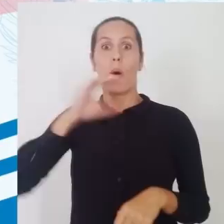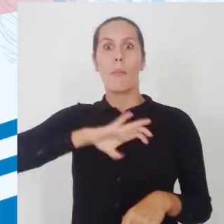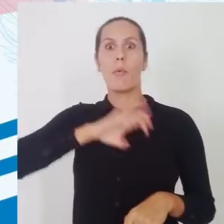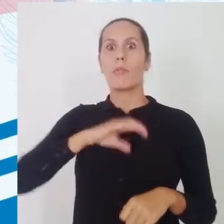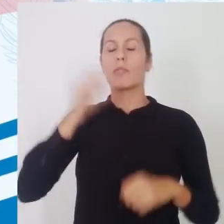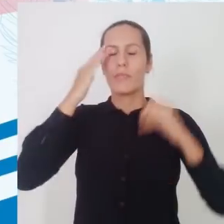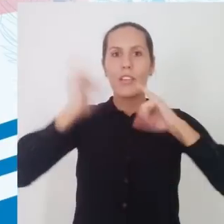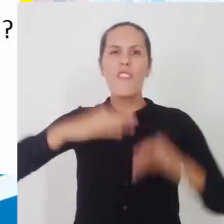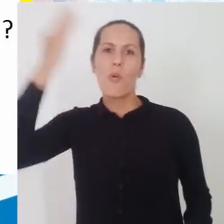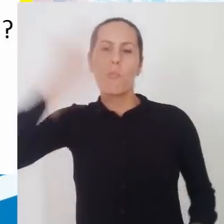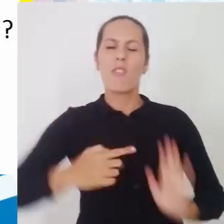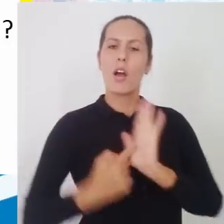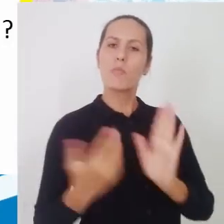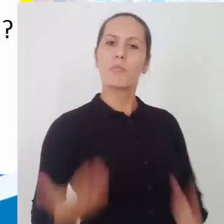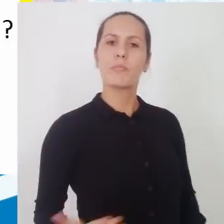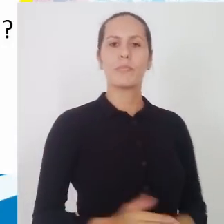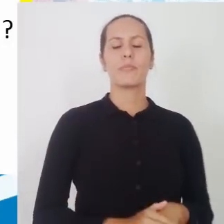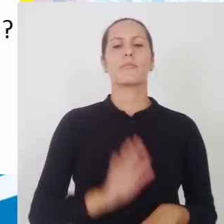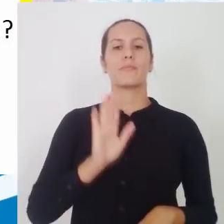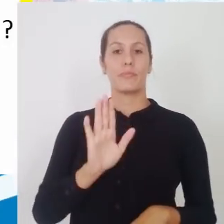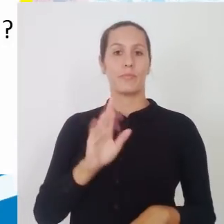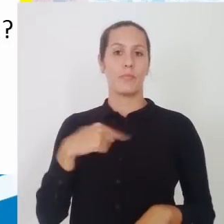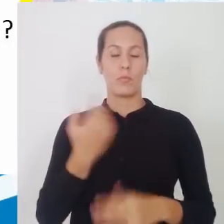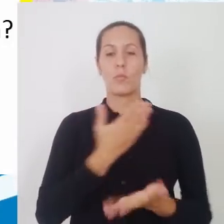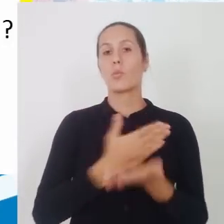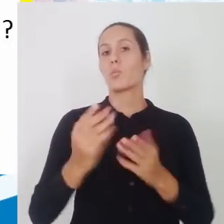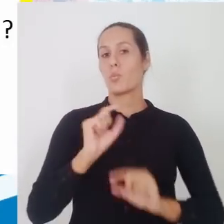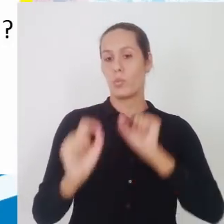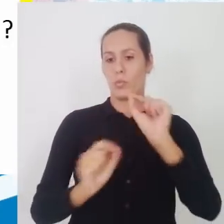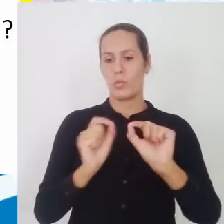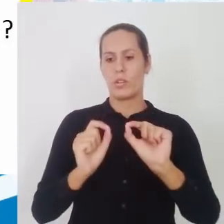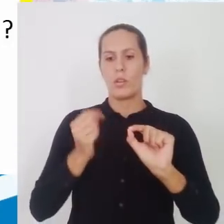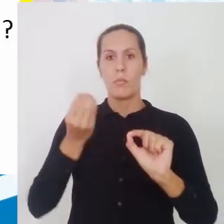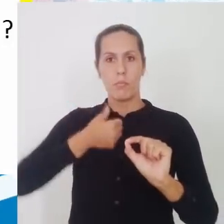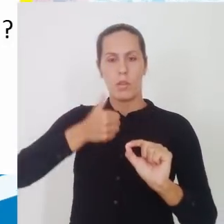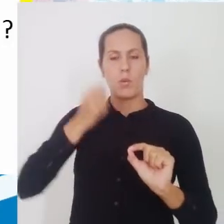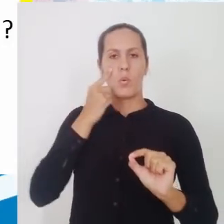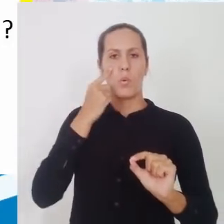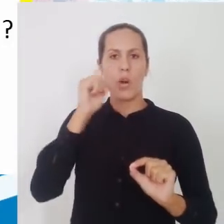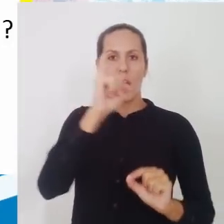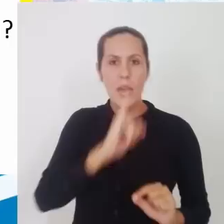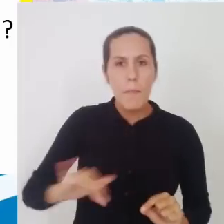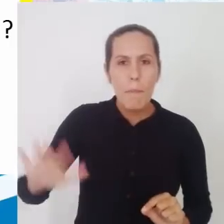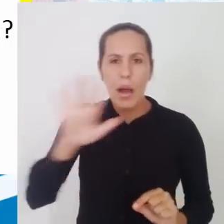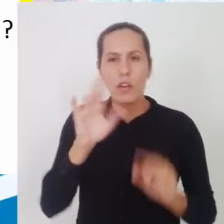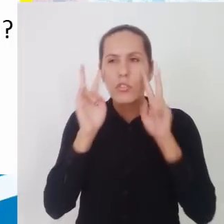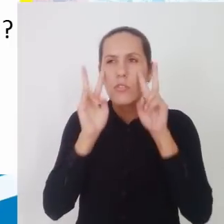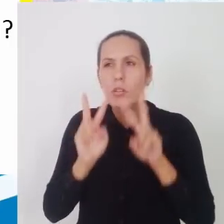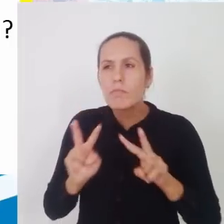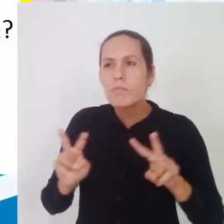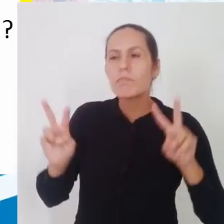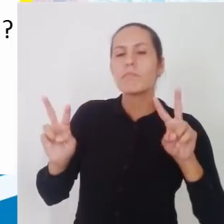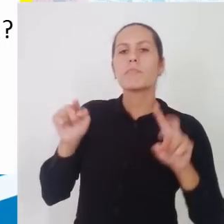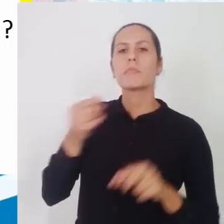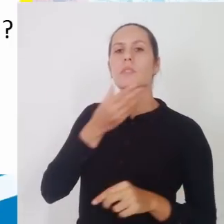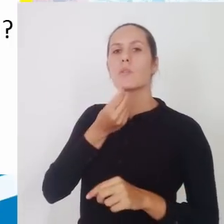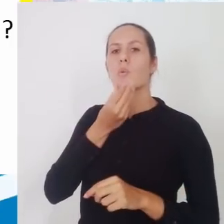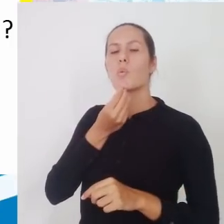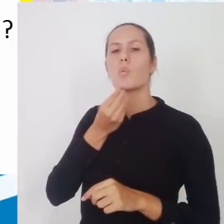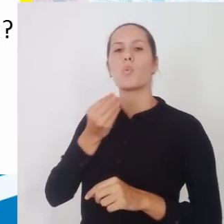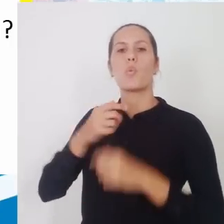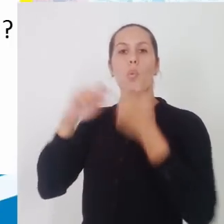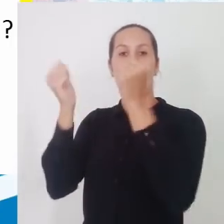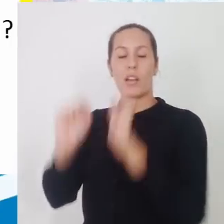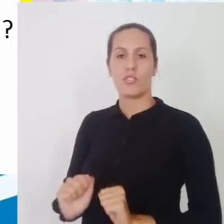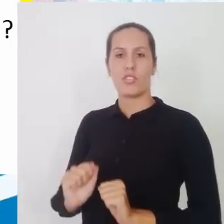provar agora para vocês. Então, nosso primeiro passo é observar uma imagem produzida pelo artista